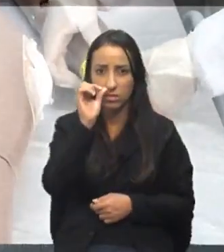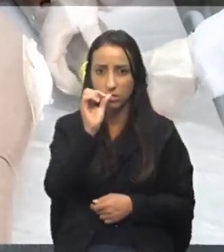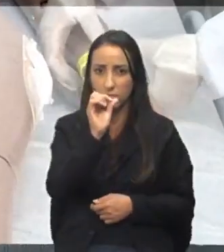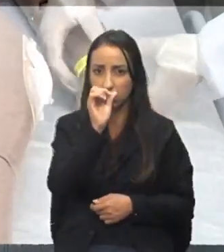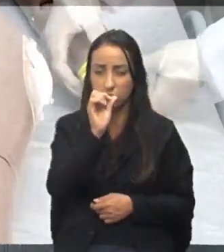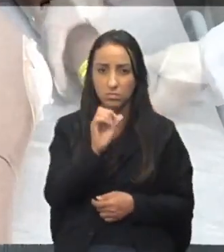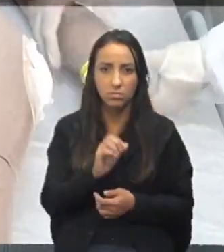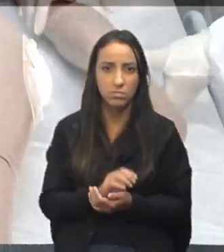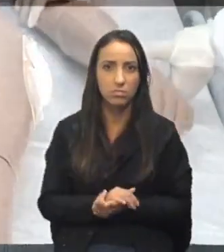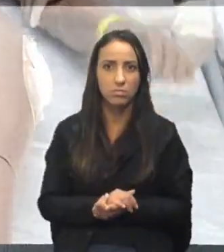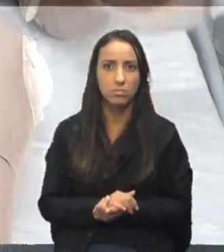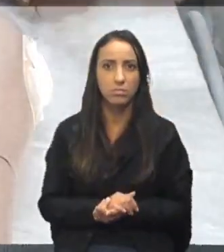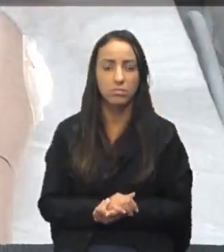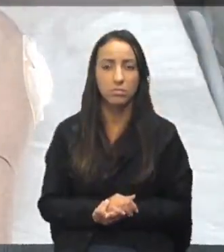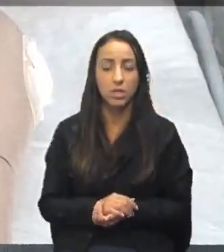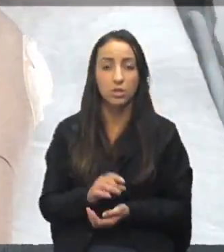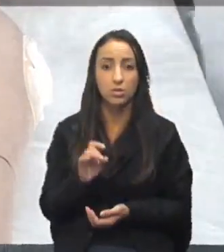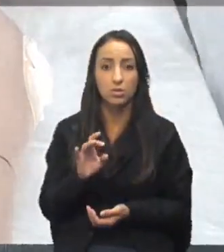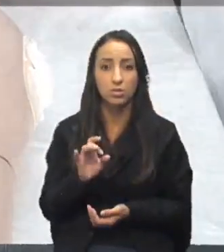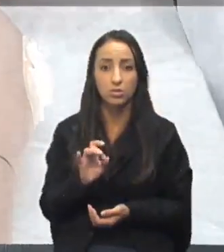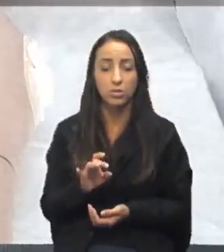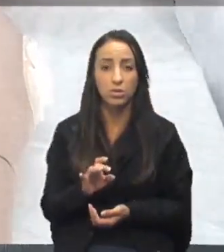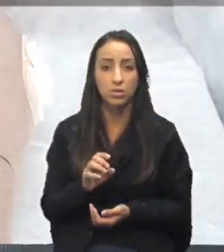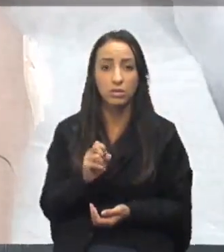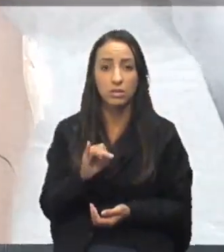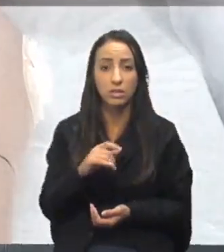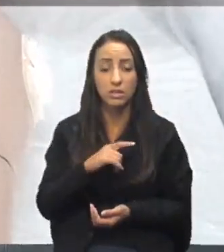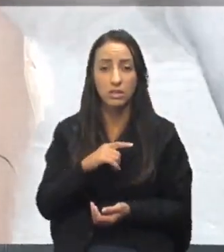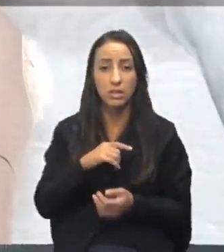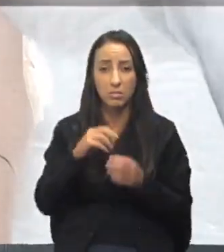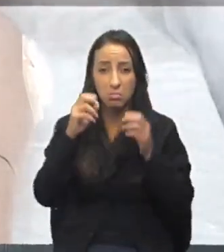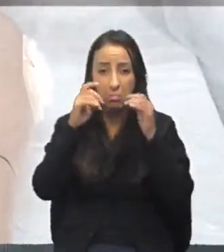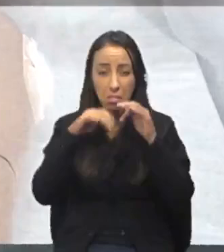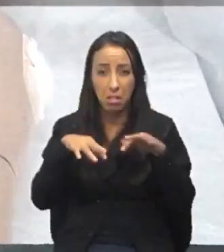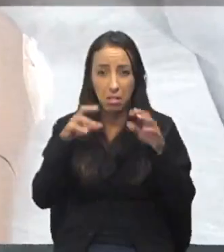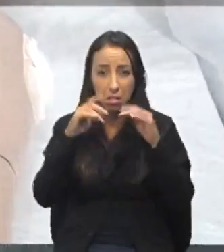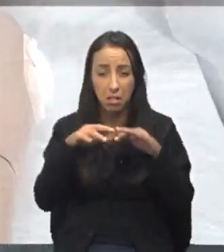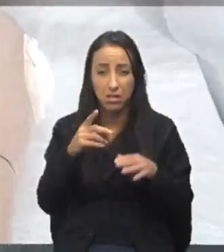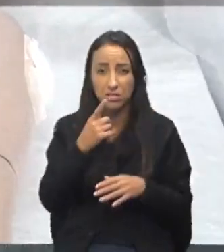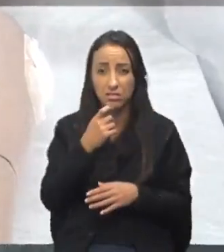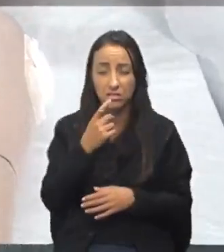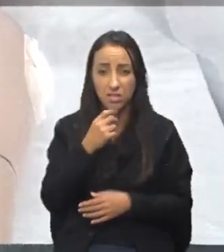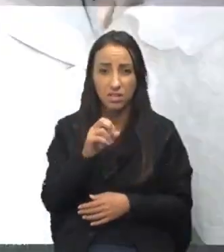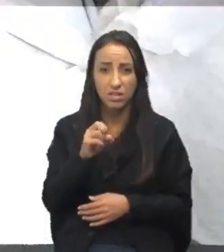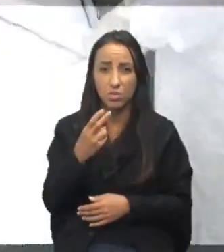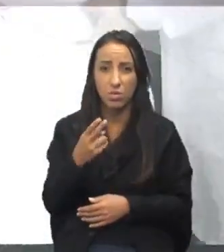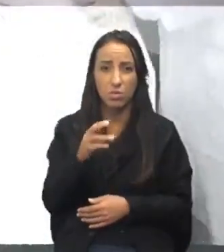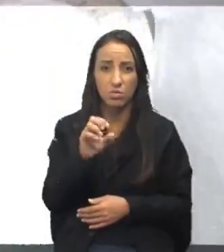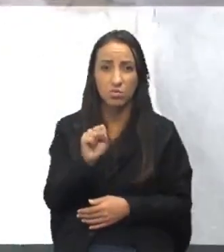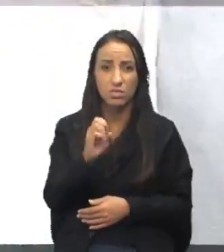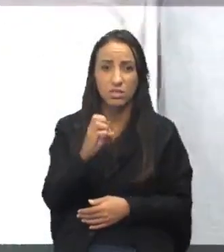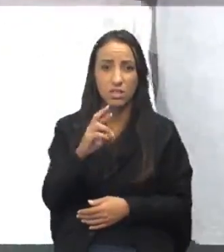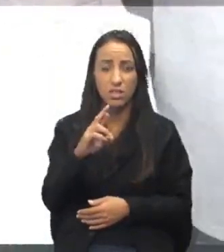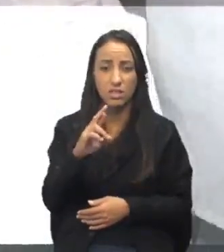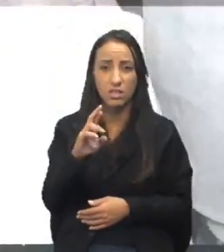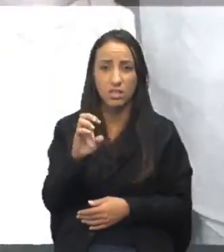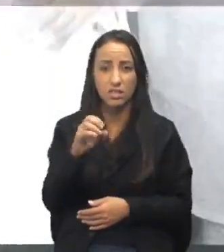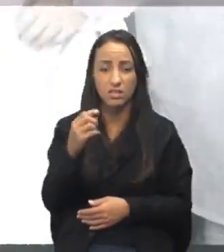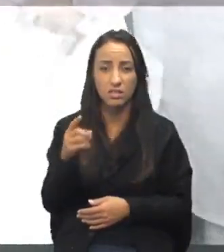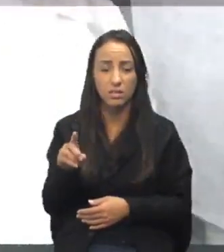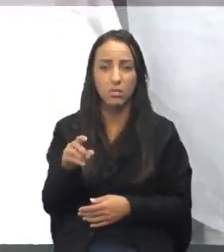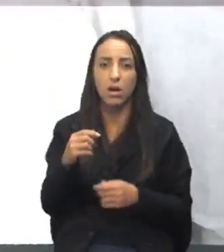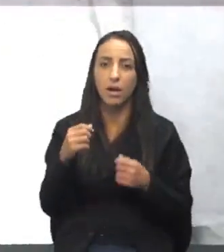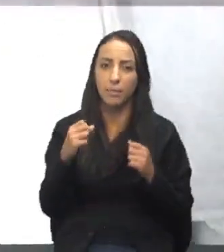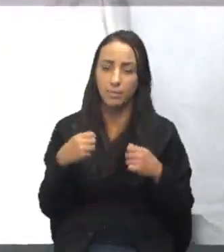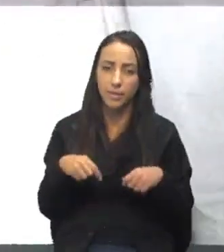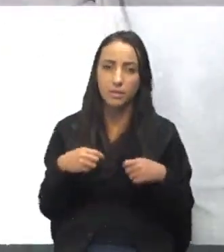de tamponamento quando houver um extravasamento muito grande de sangue ou de secreção.